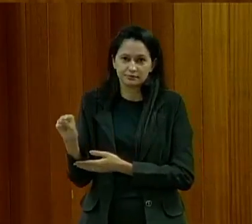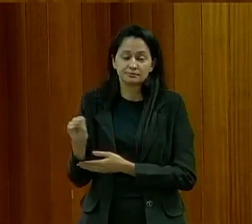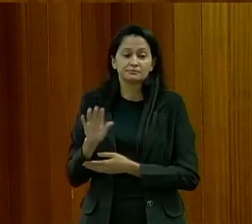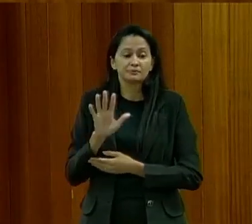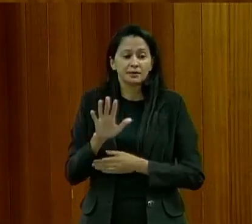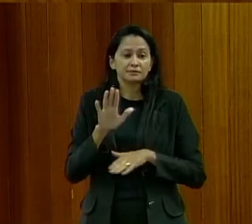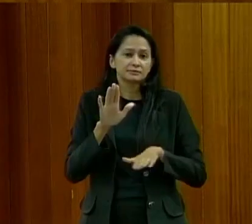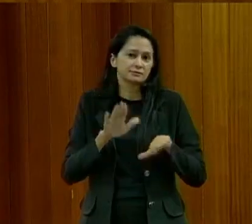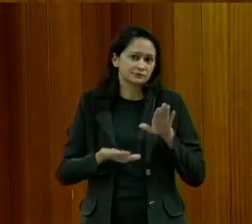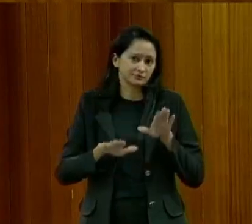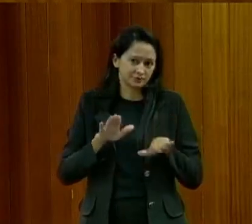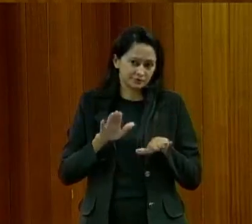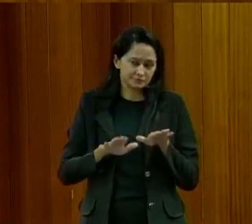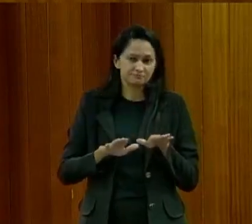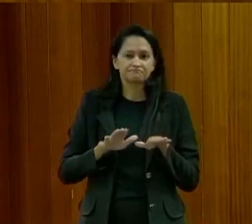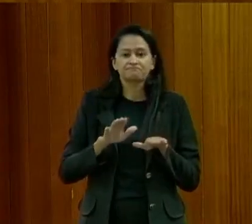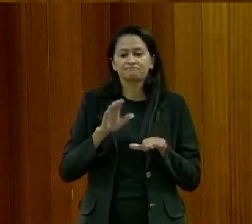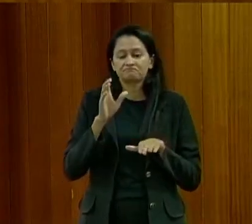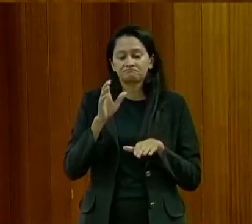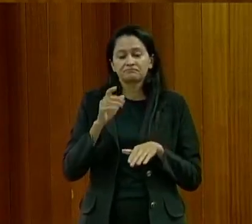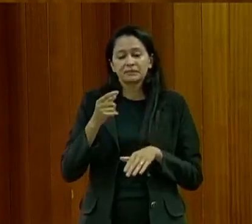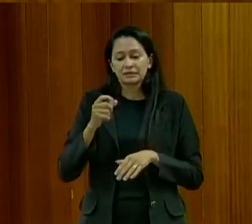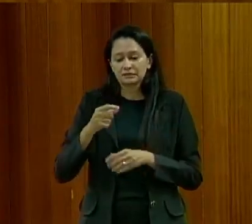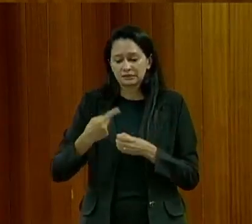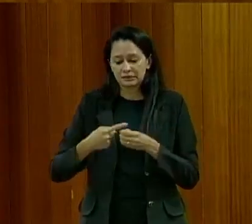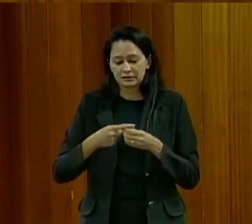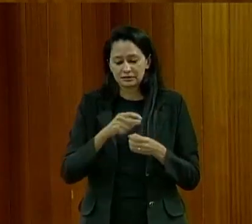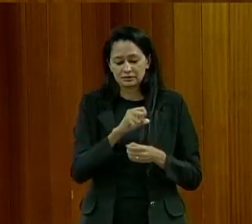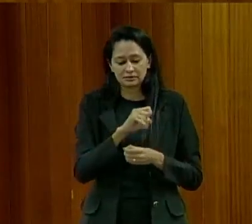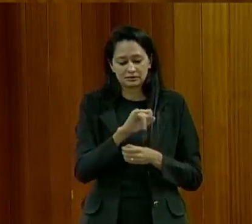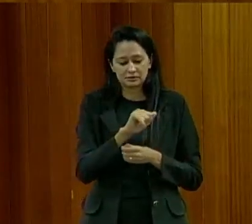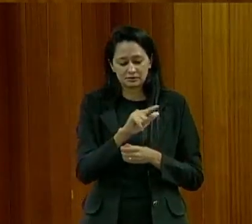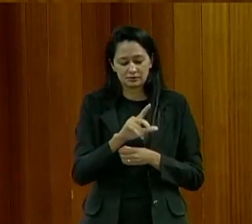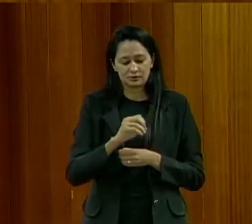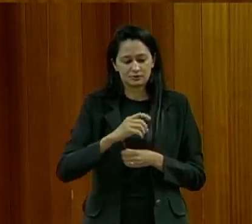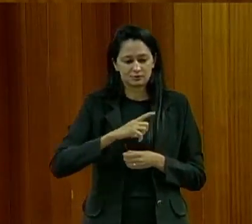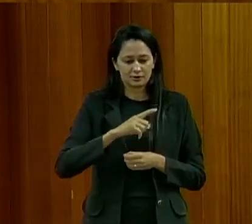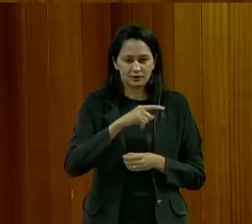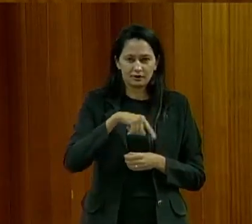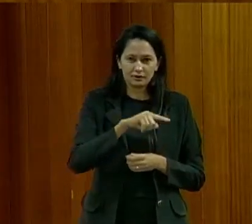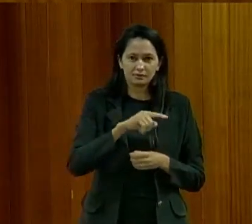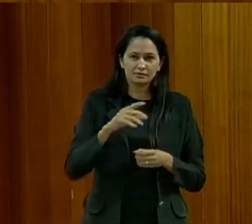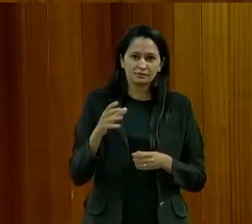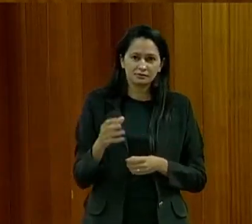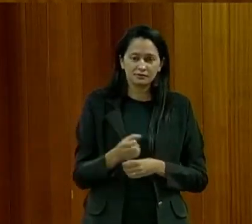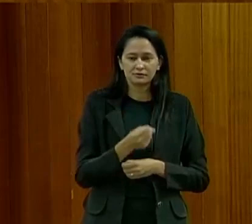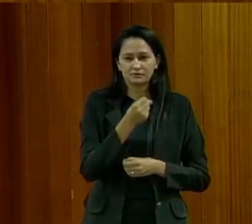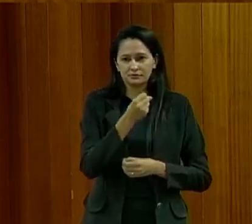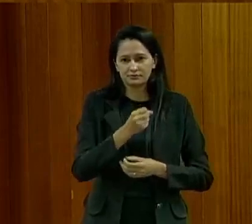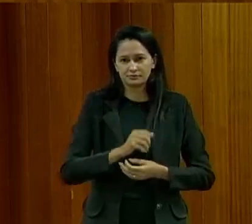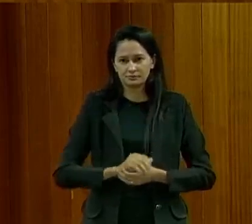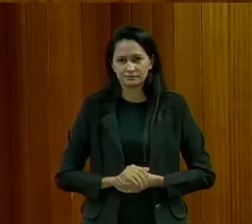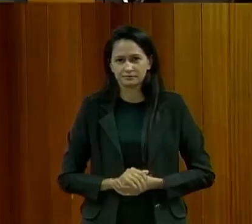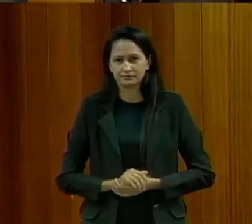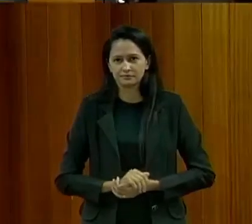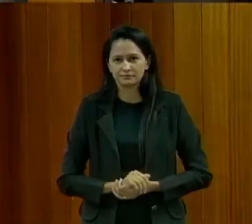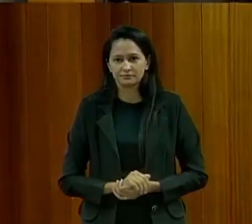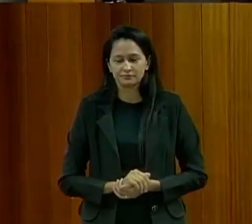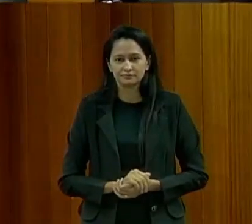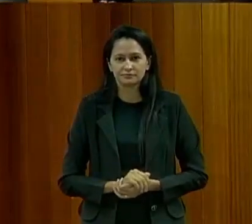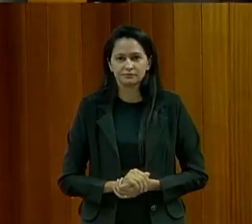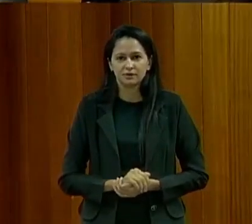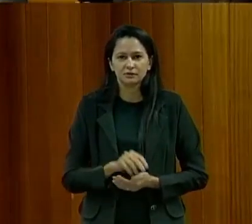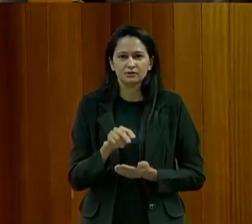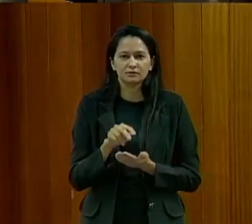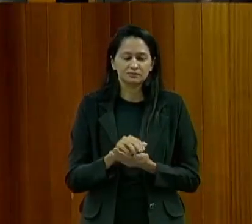Oxalá que de Sião viesse salvação de Israel.